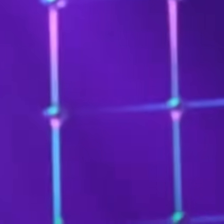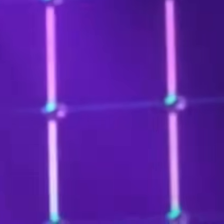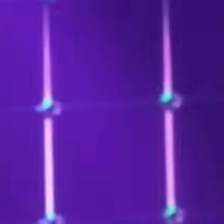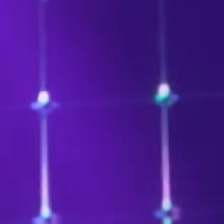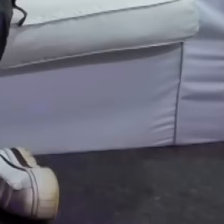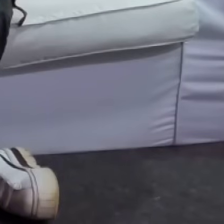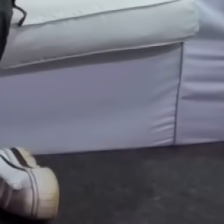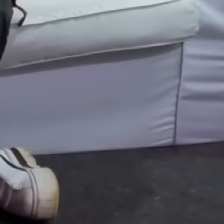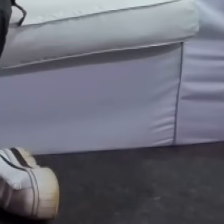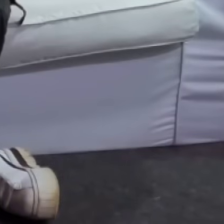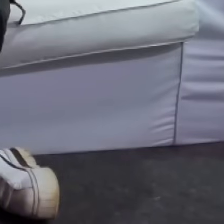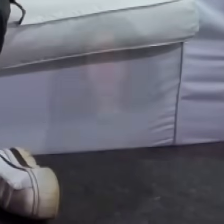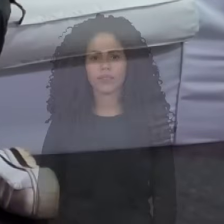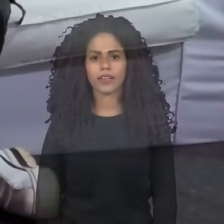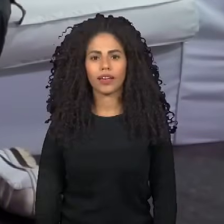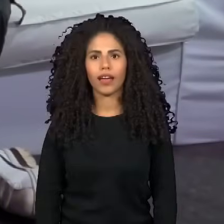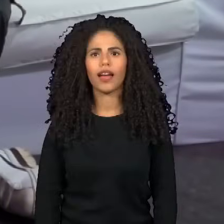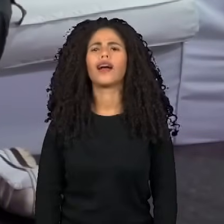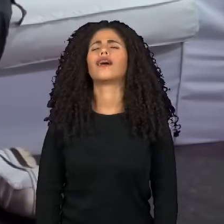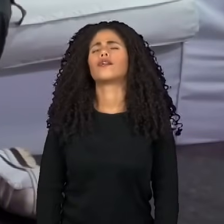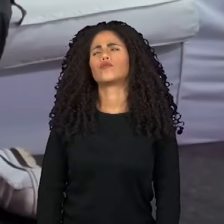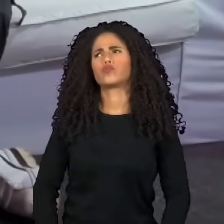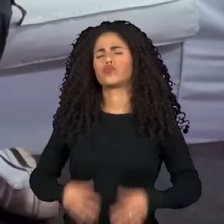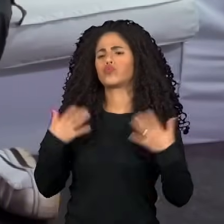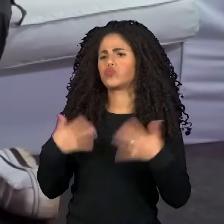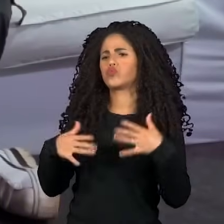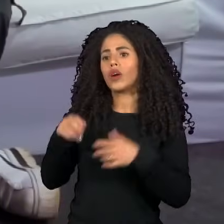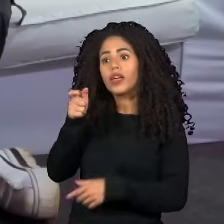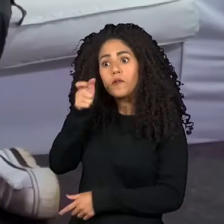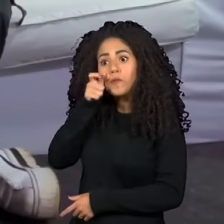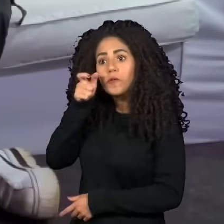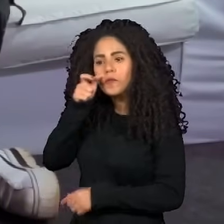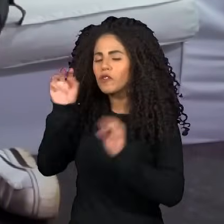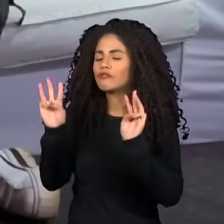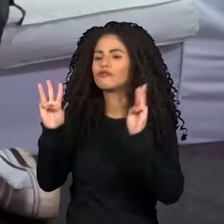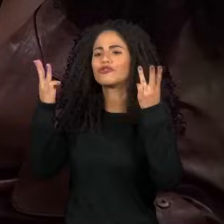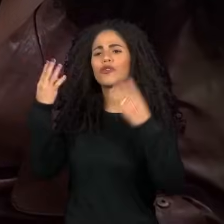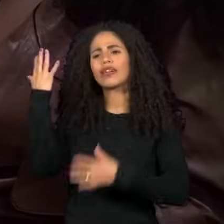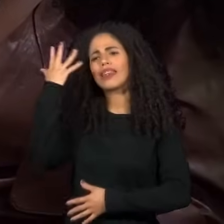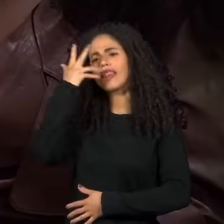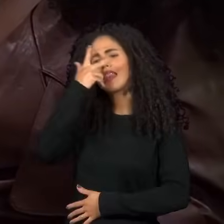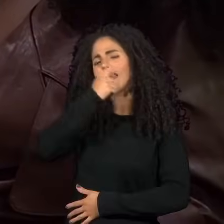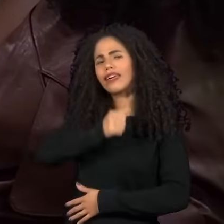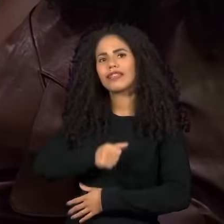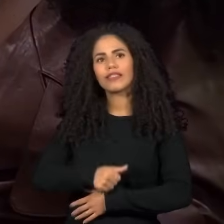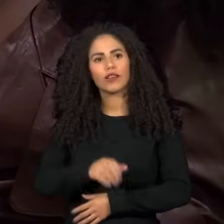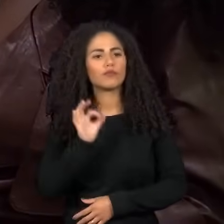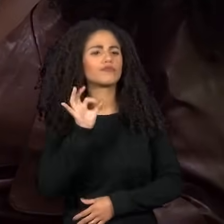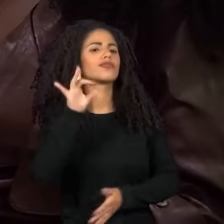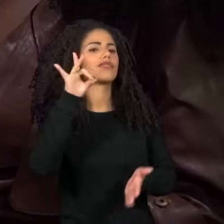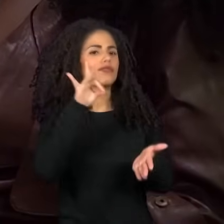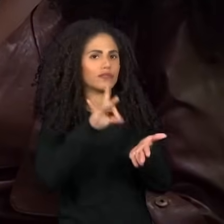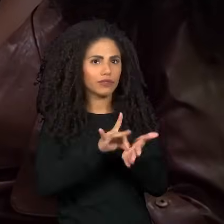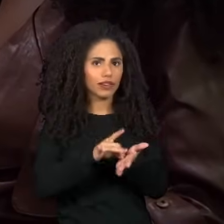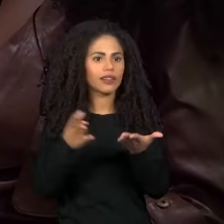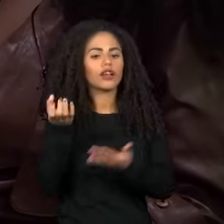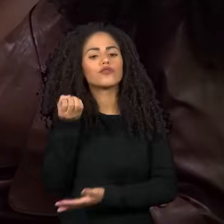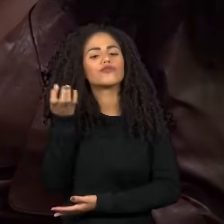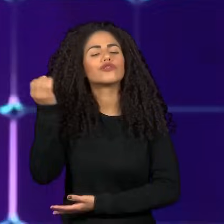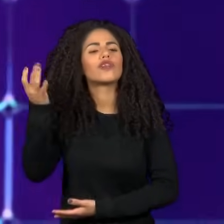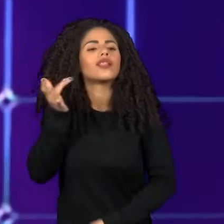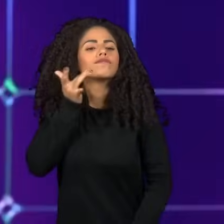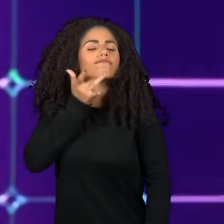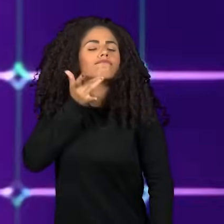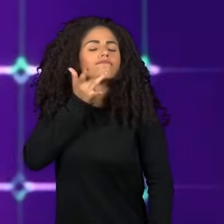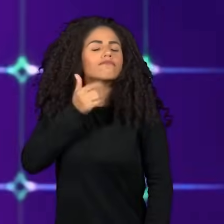te transpassar. E, aliás, que show foi esse que eu acabei de assistir? Que coisa mais linda! Acho que Índigo, Borboleta e Anil, essa turnê tem sido muito